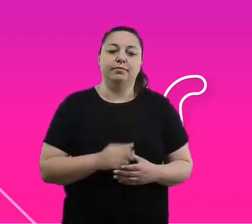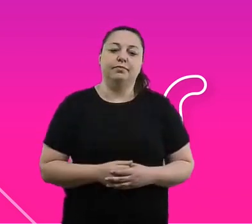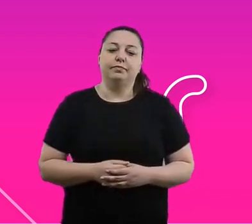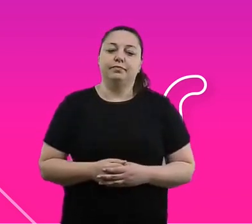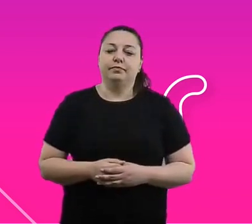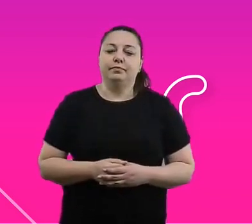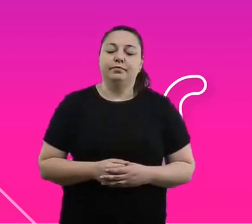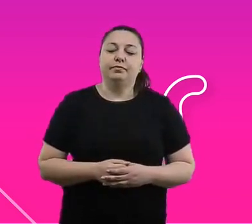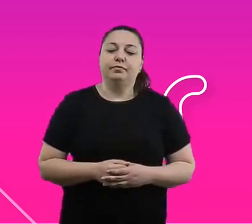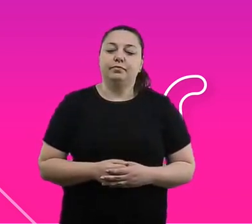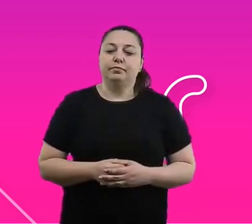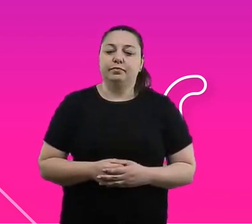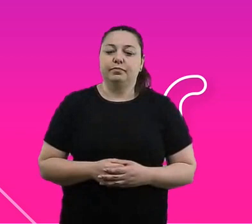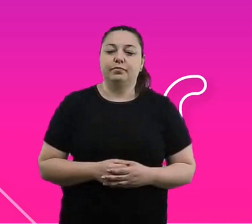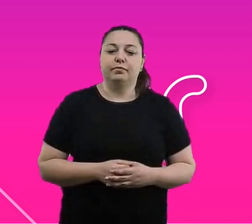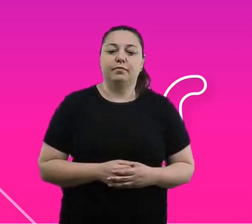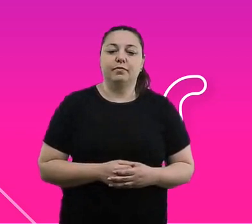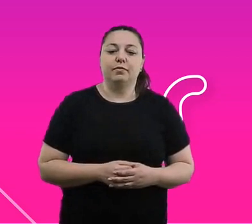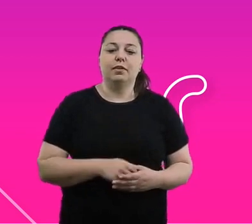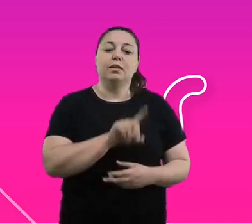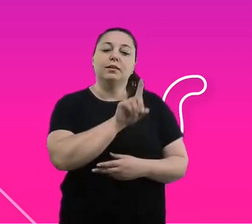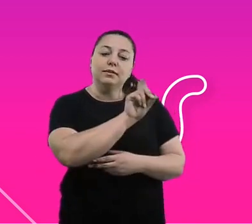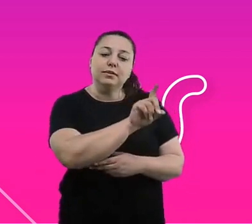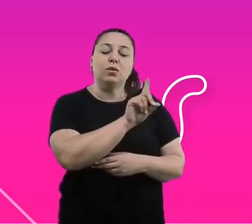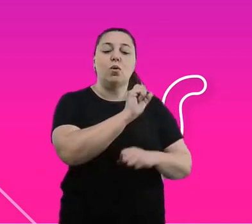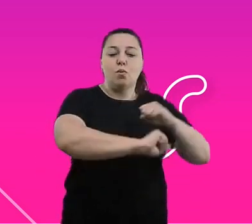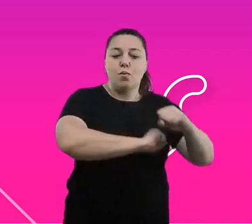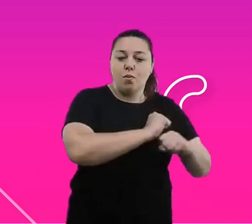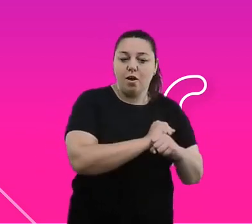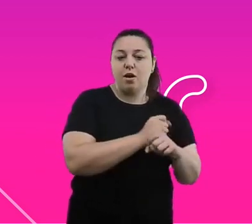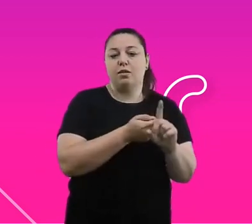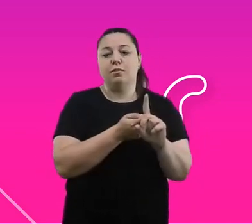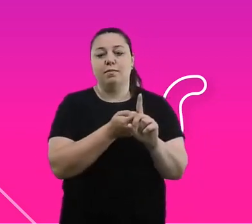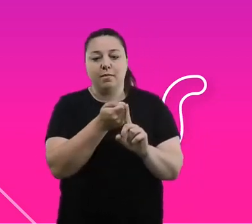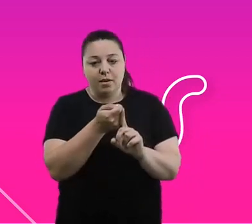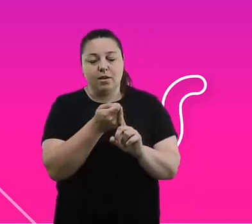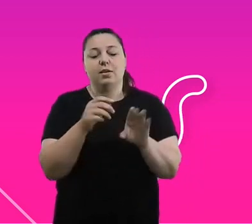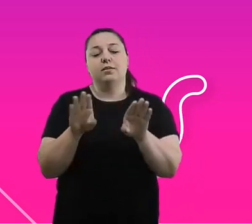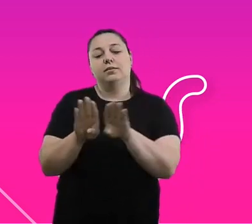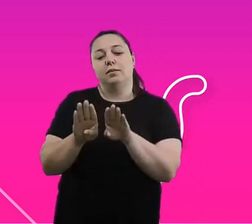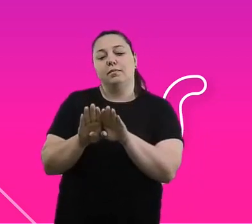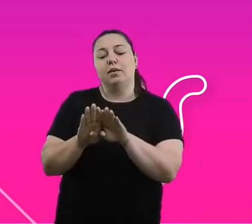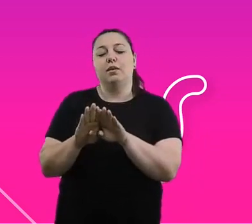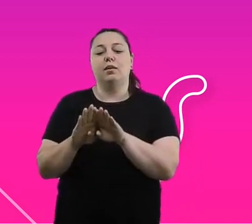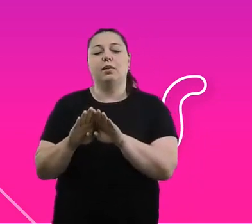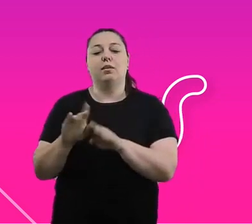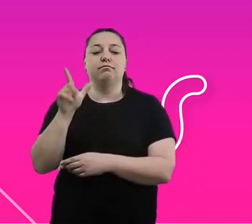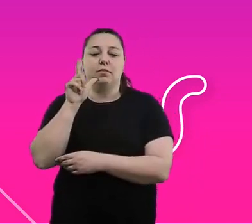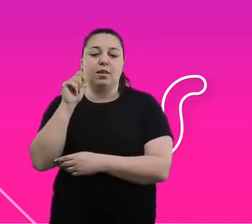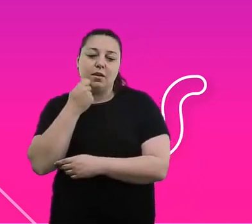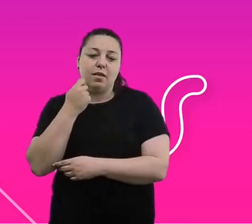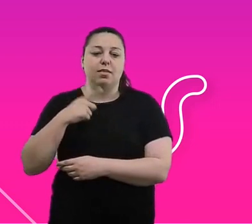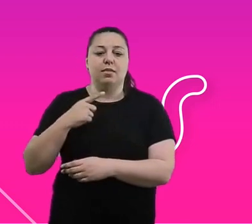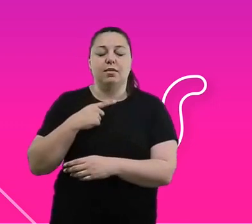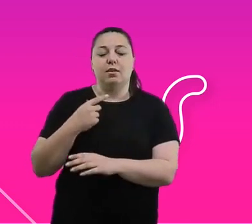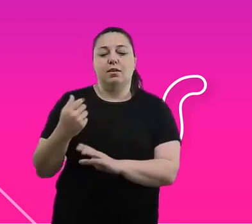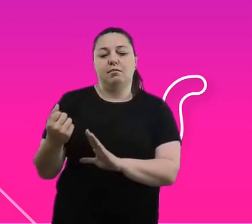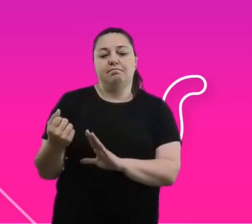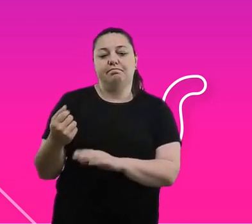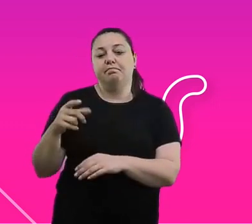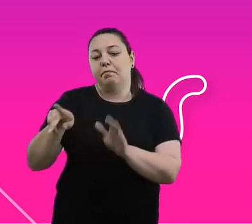trabalho, ou até para qualquer pessoa curiosa que tenha vontade de estudar um pouco o tema. Aqui é um exemplo, né? Nós importamos